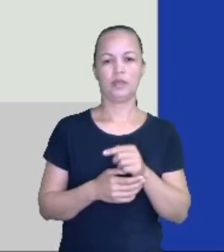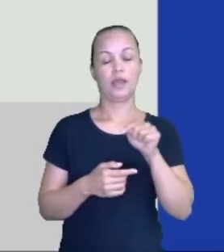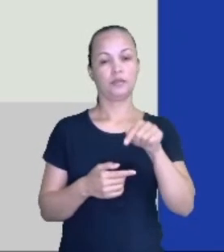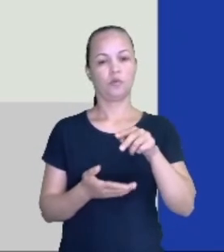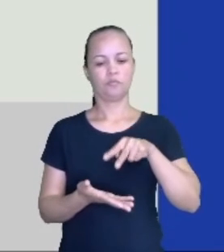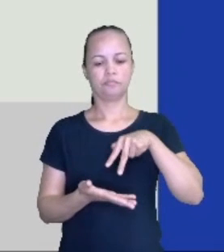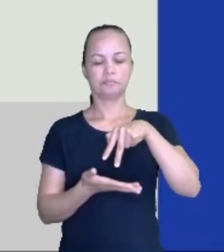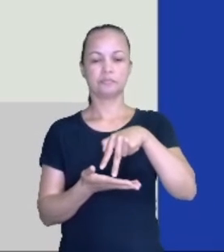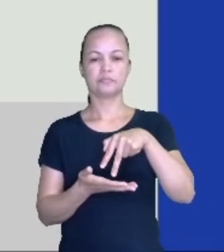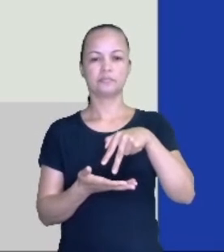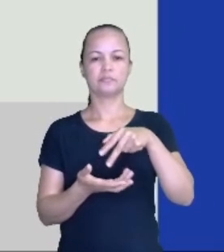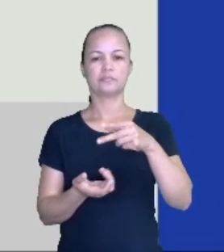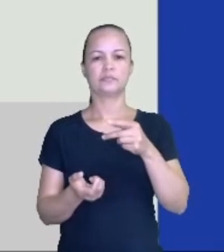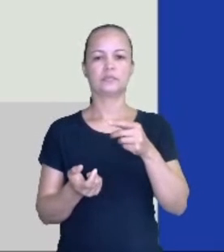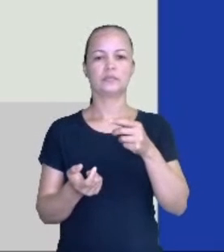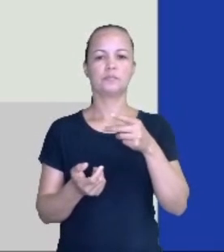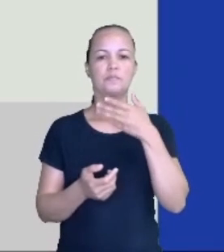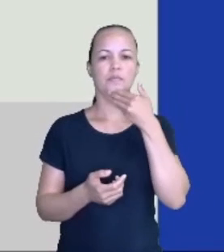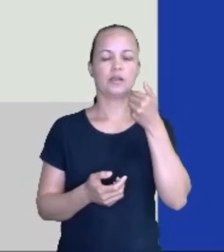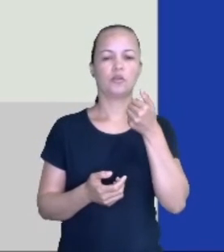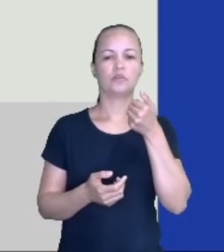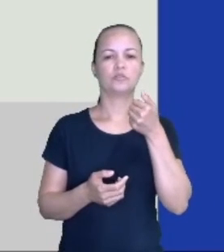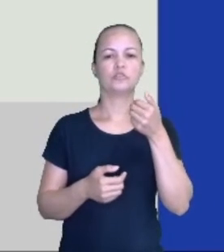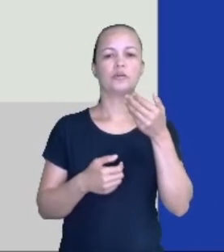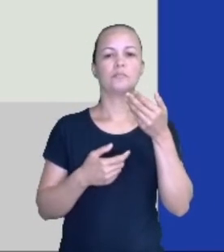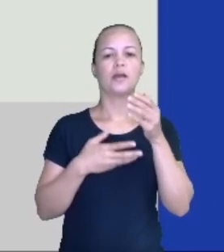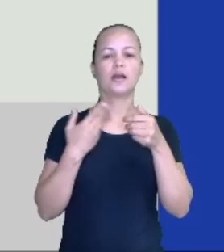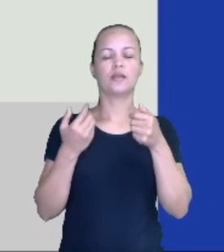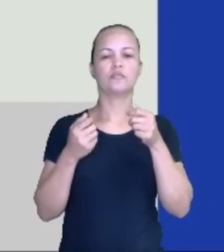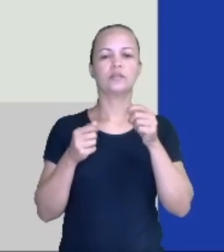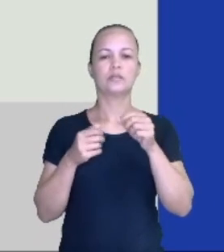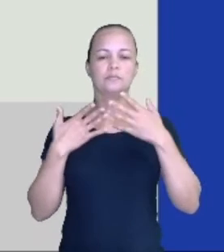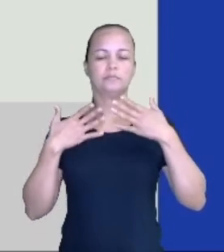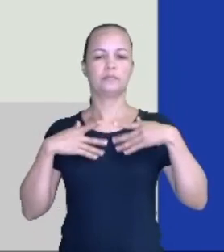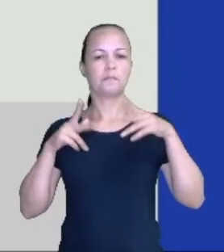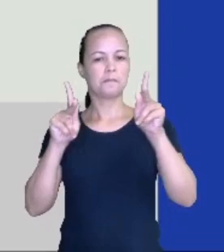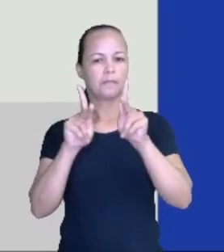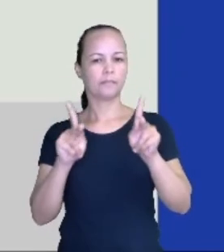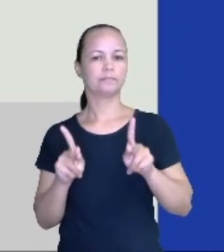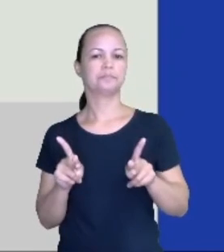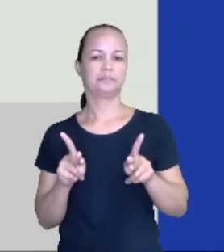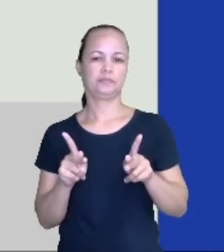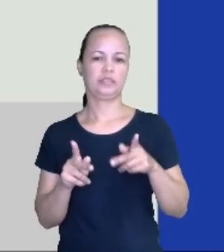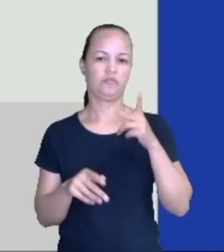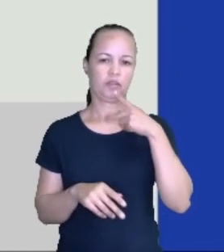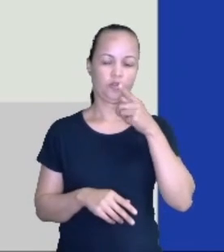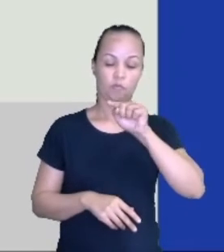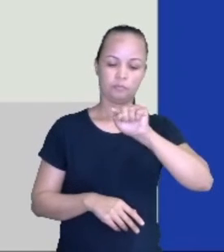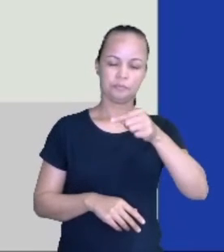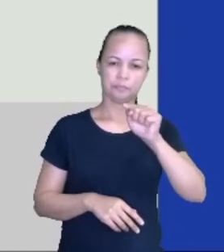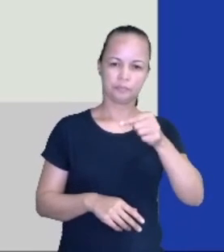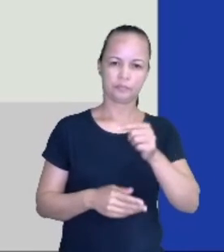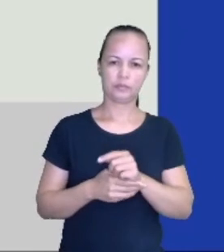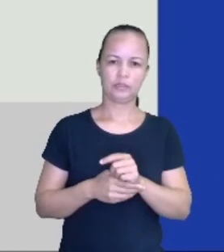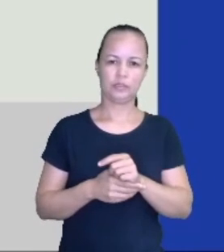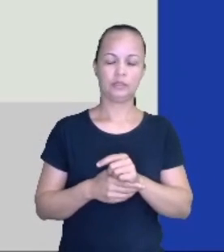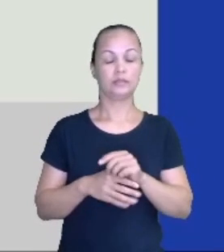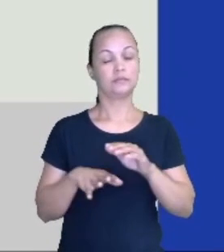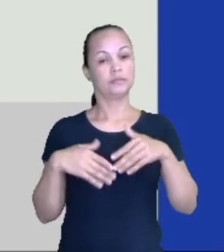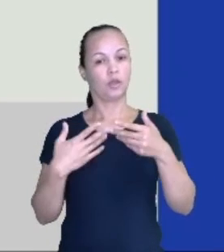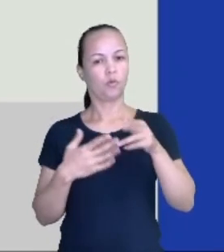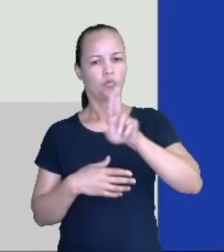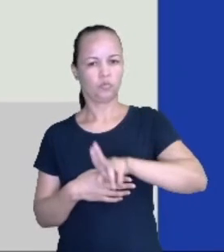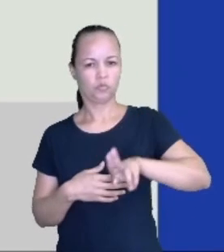melhor mesmo é nos chamarem para trazer paz, disse a vírgula. Então, que nos usem